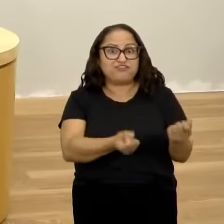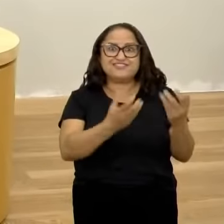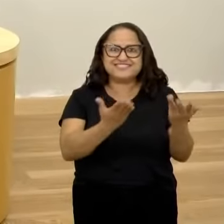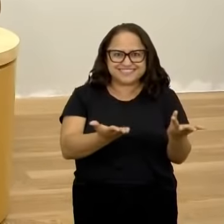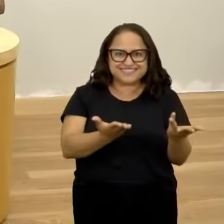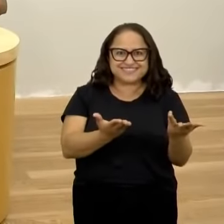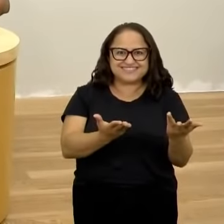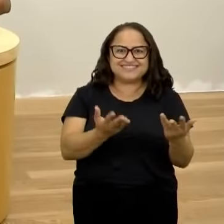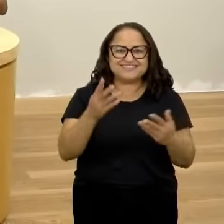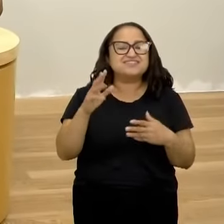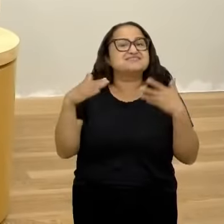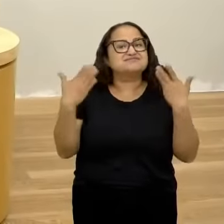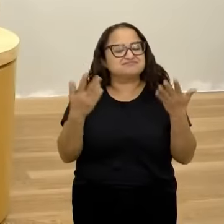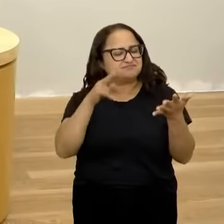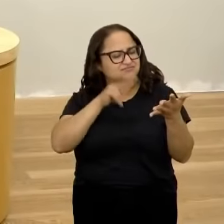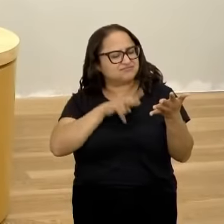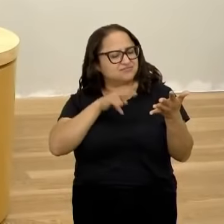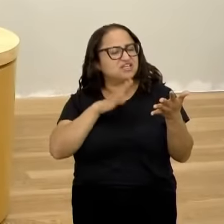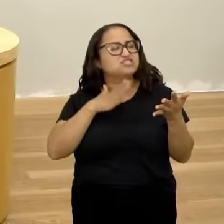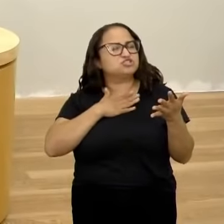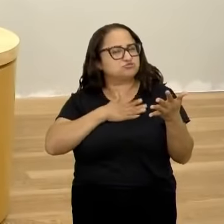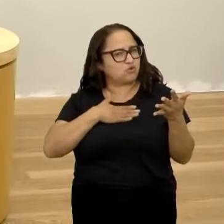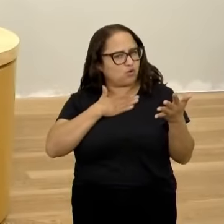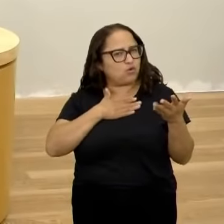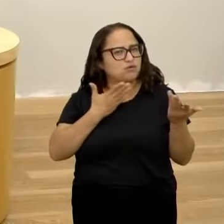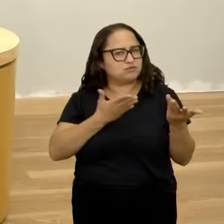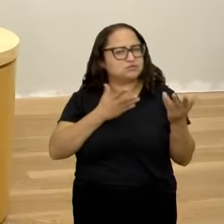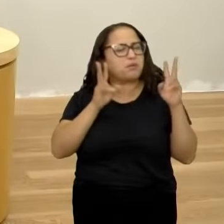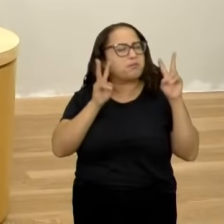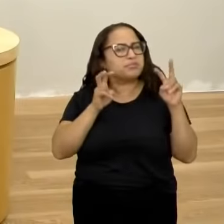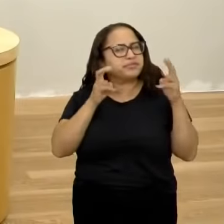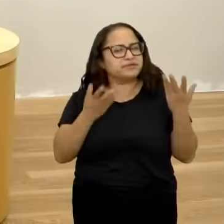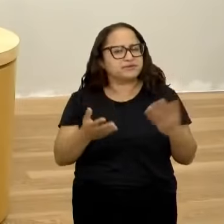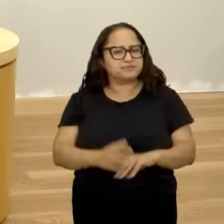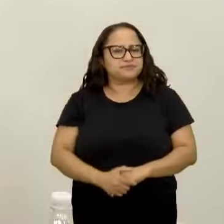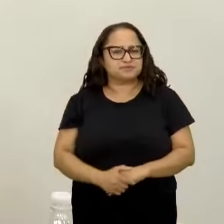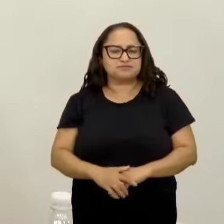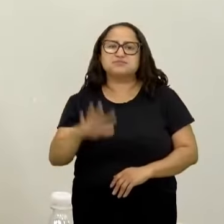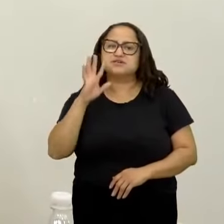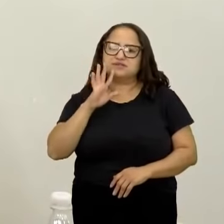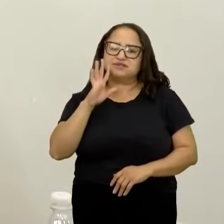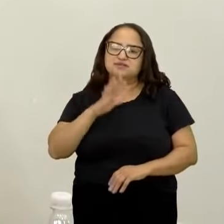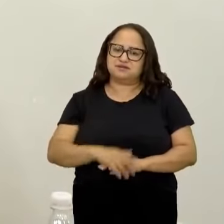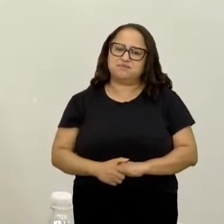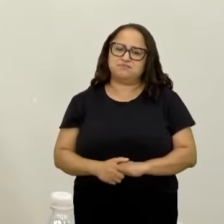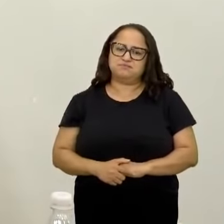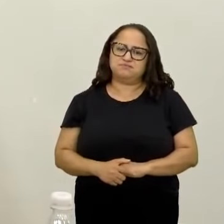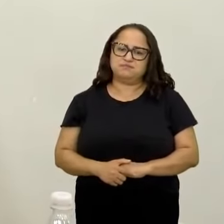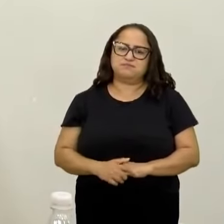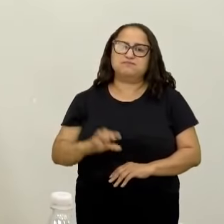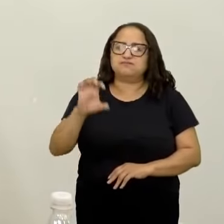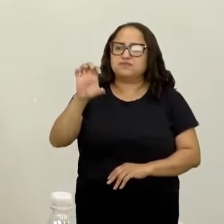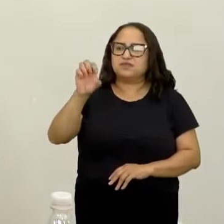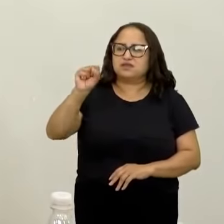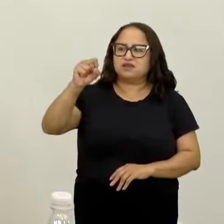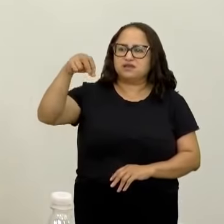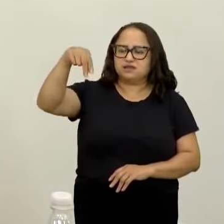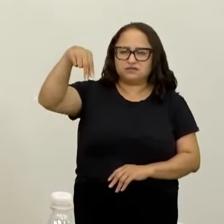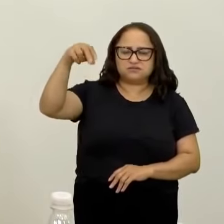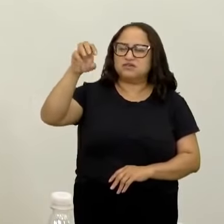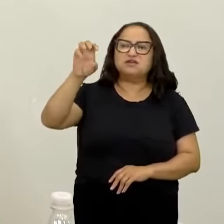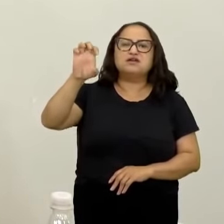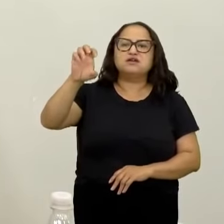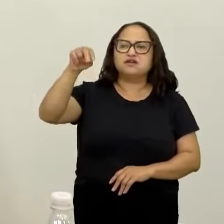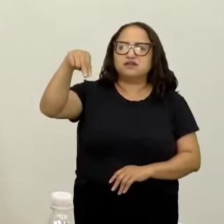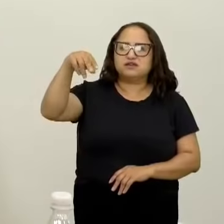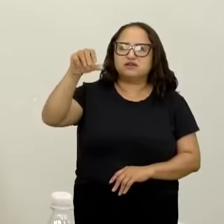né Aí você começa a ler e de repente começa a tomar gosto por aquela aquele a temática é bem legal é Ensaio Sobre a Cegueira cegueira